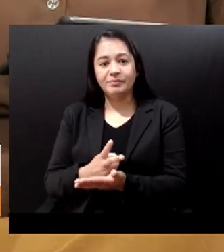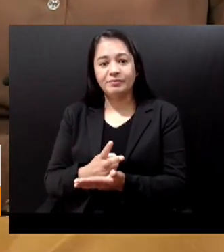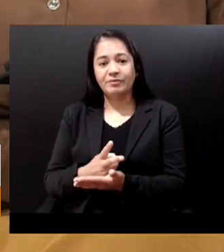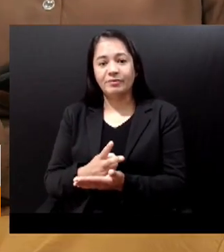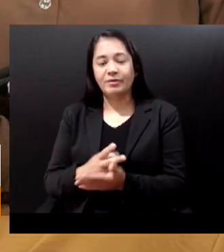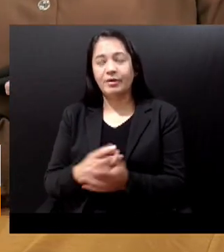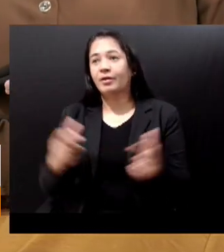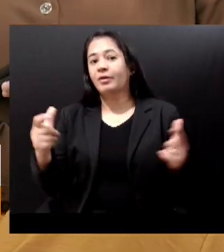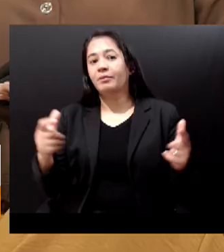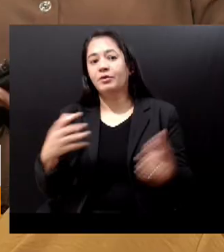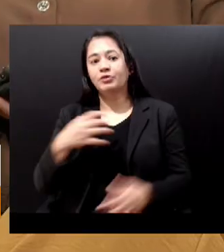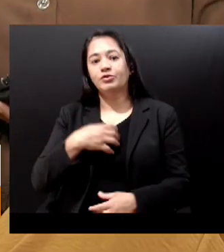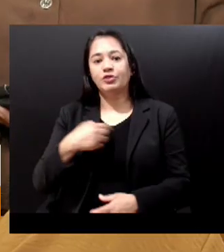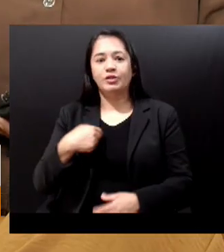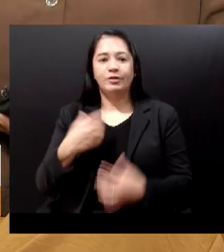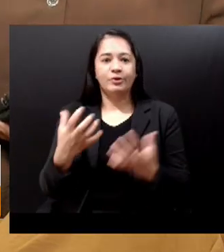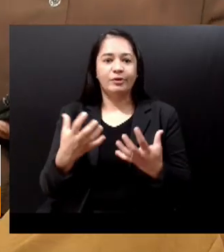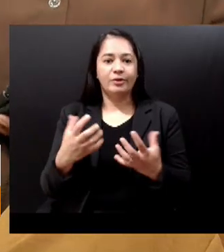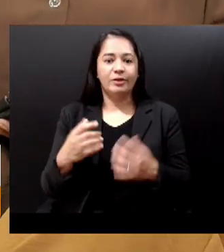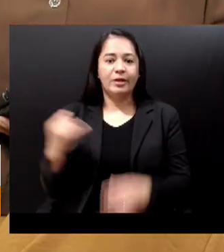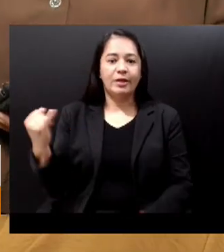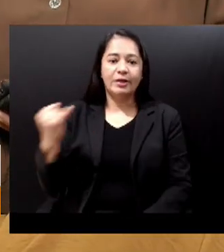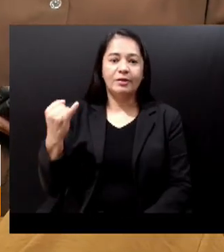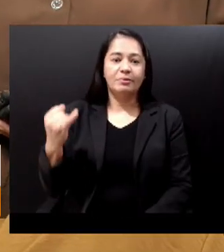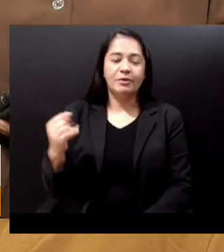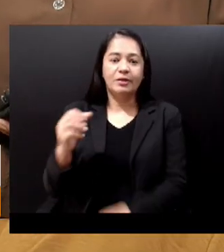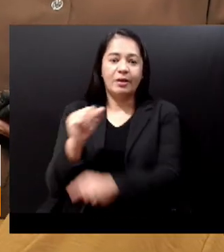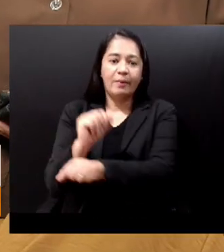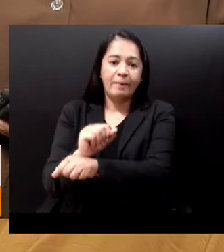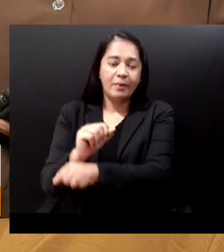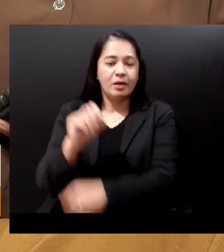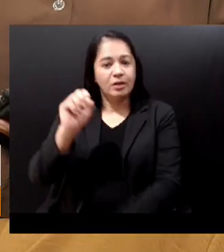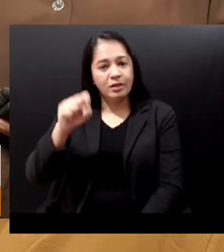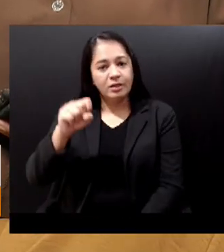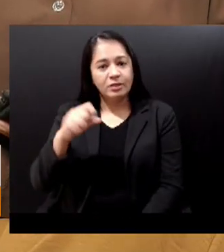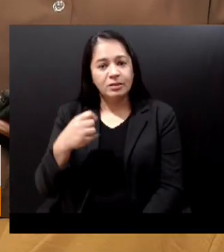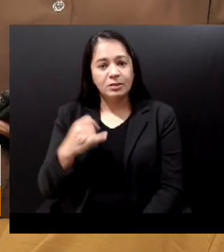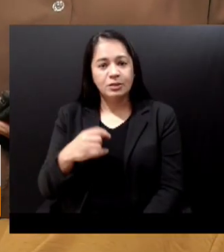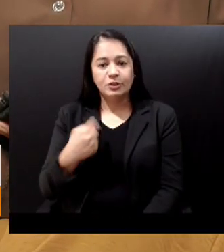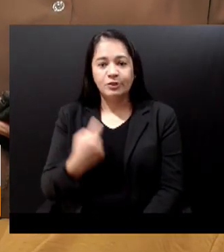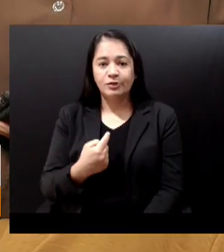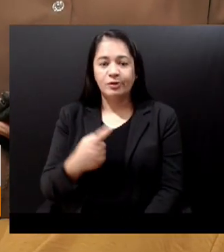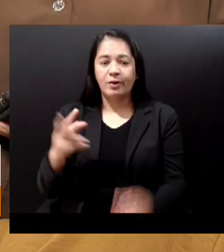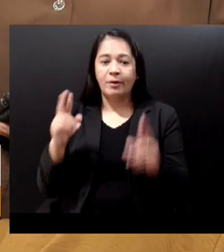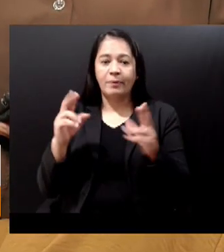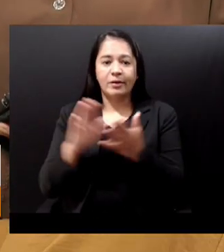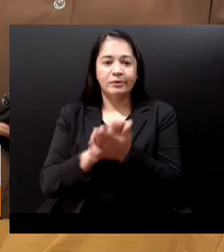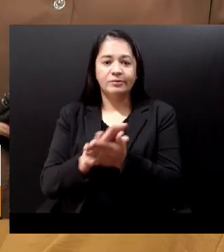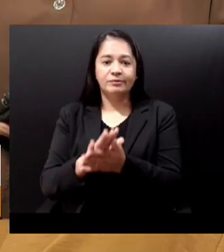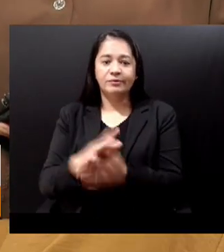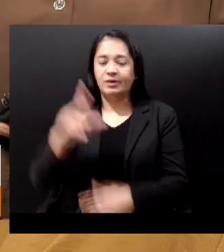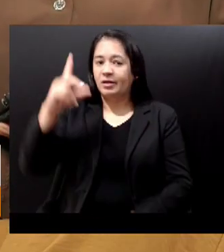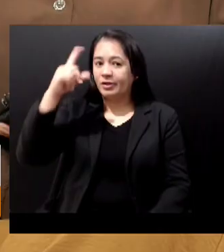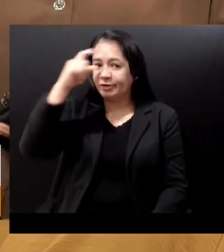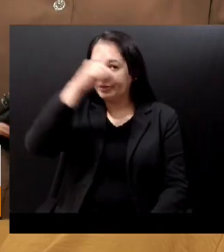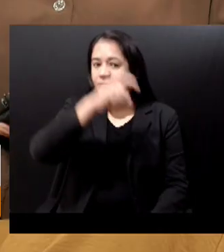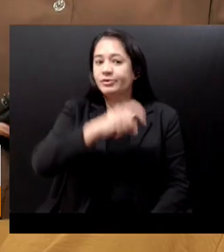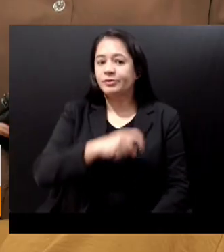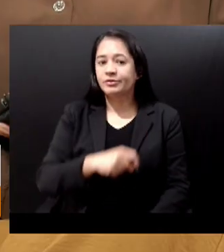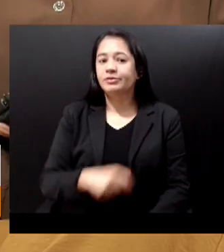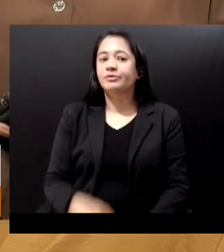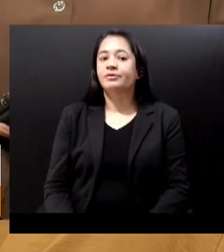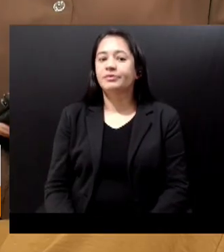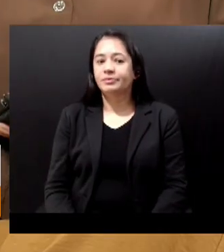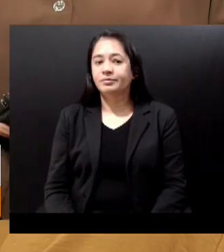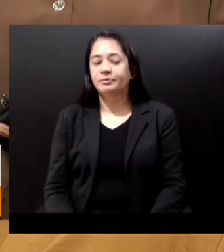como eu gostaria, é importante esperar que sim. Se a gente não tiver nenhuma expectativa, aí fica muito difícil levantar da cama mesmo. Algo a